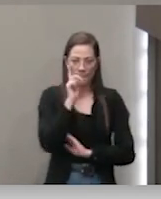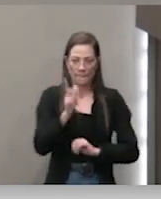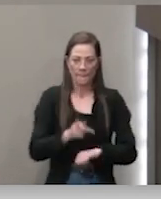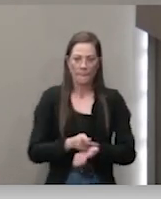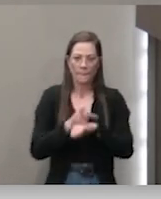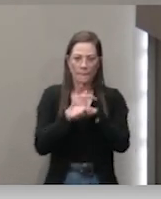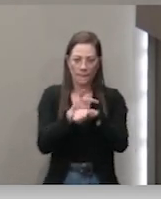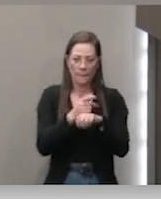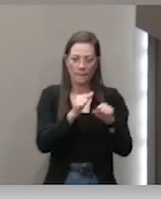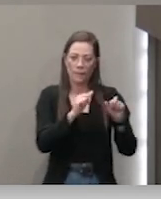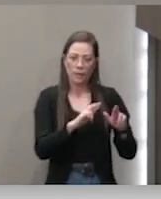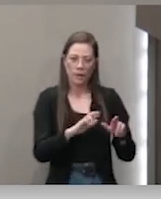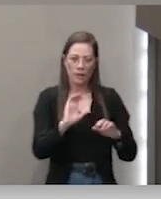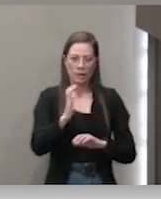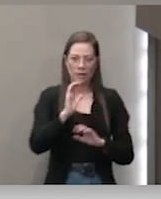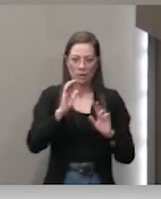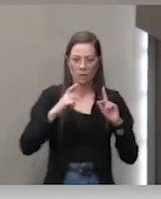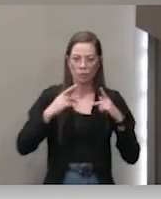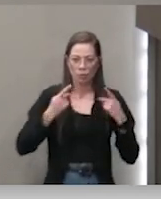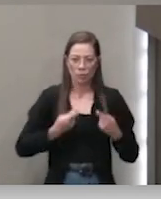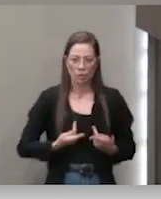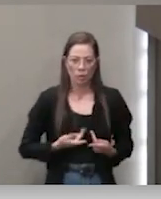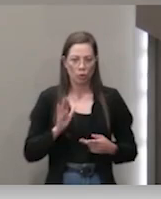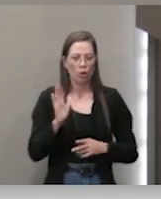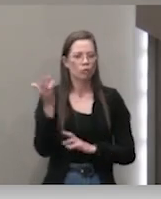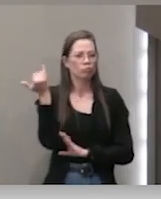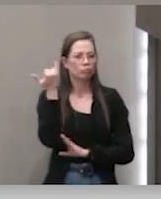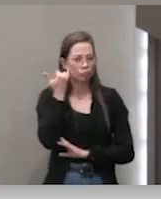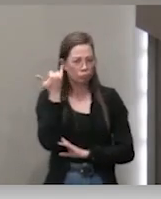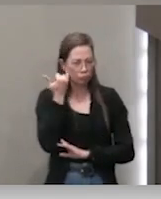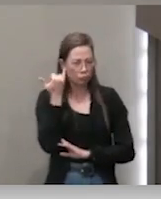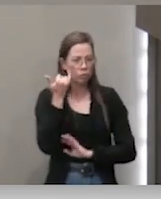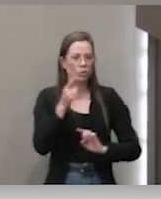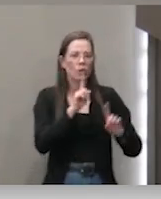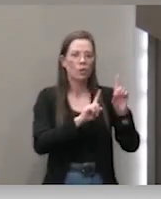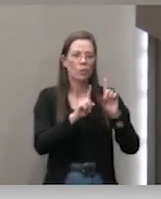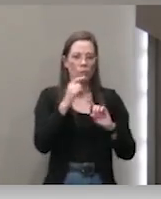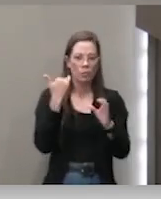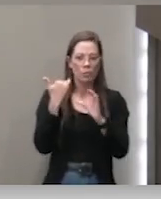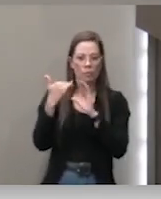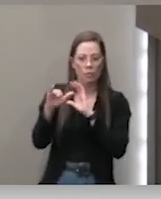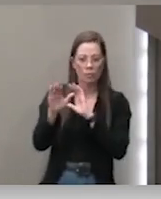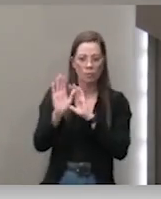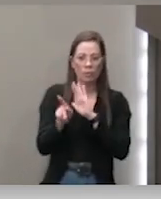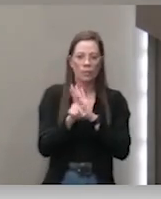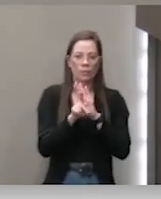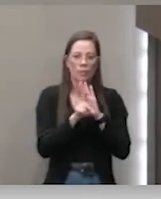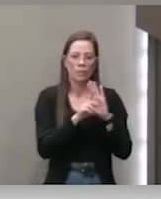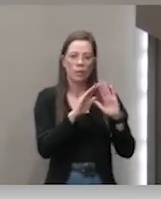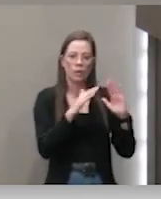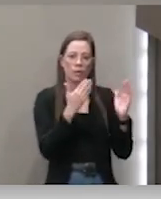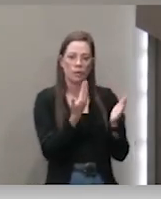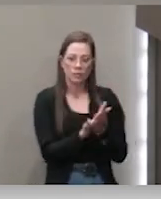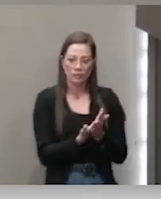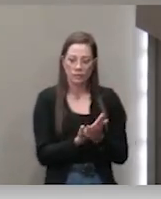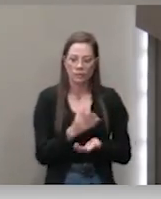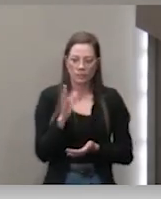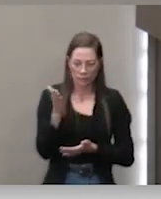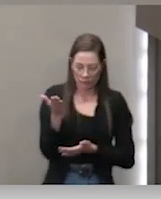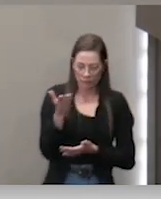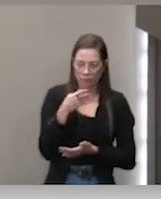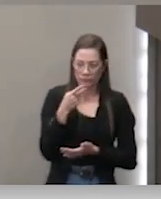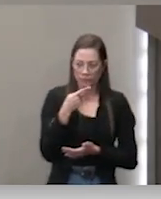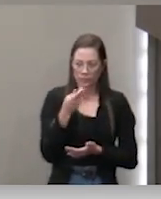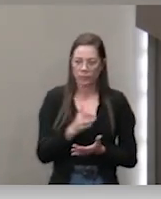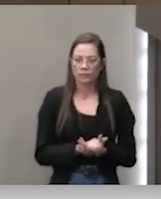Educadora na área de Ciências Humanas. Né? Já escutamos as demandas e já fizemos alguns encaminhamentos ali na questão da escola. Você da parte,